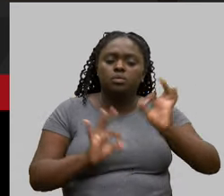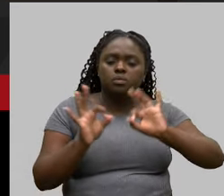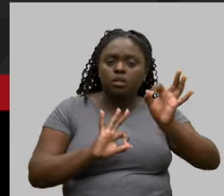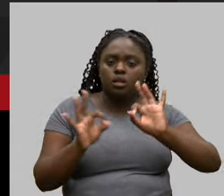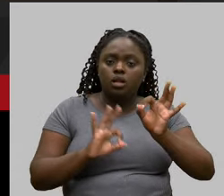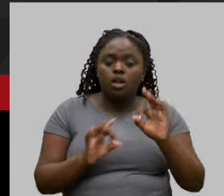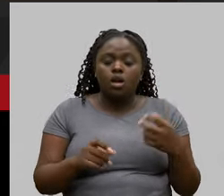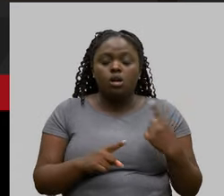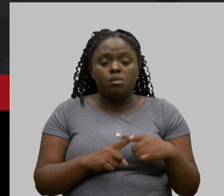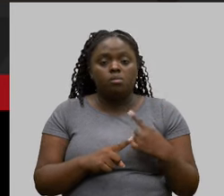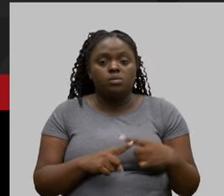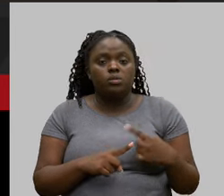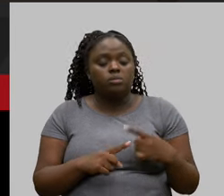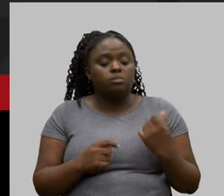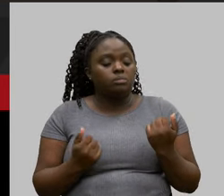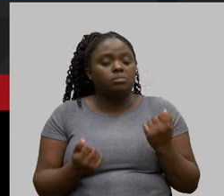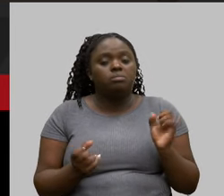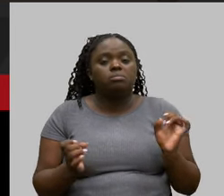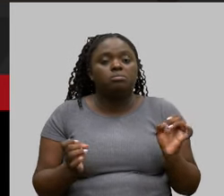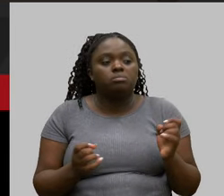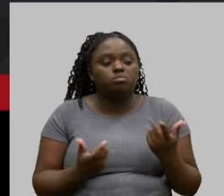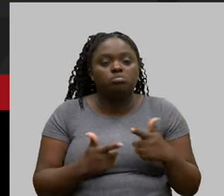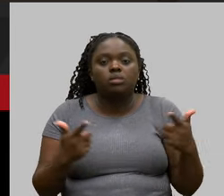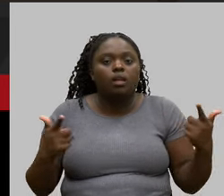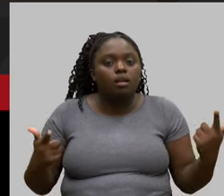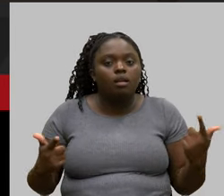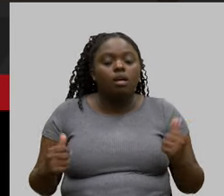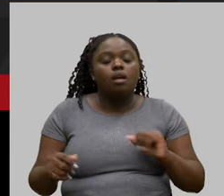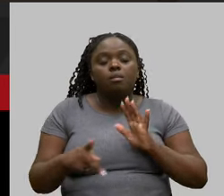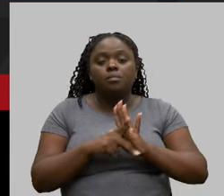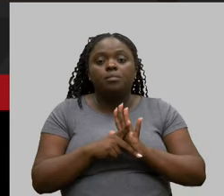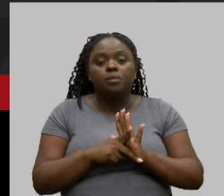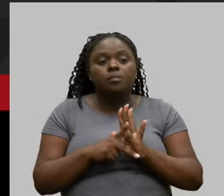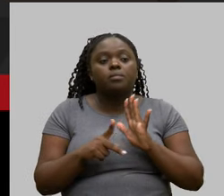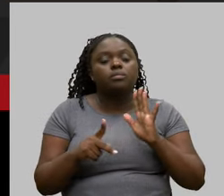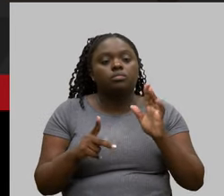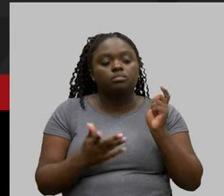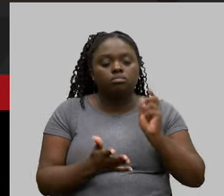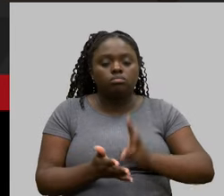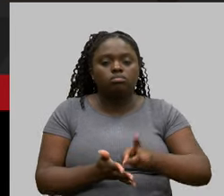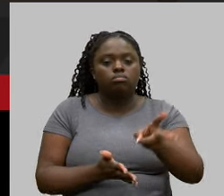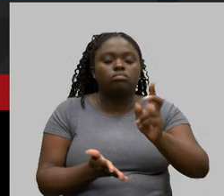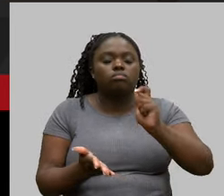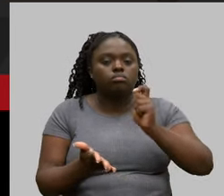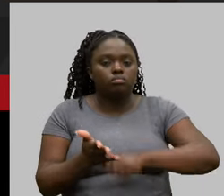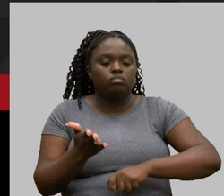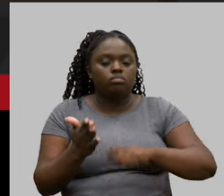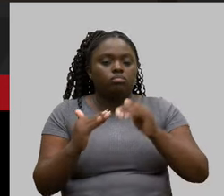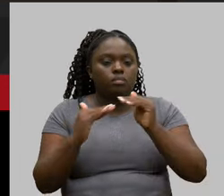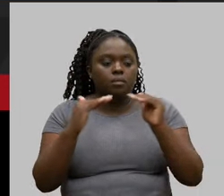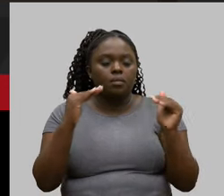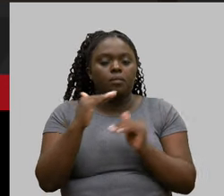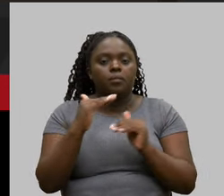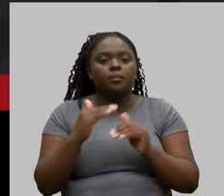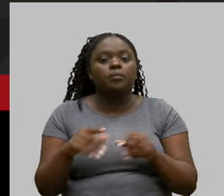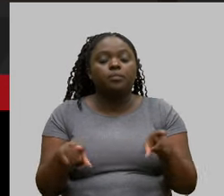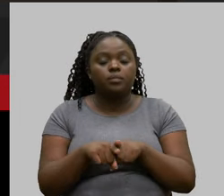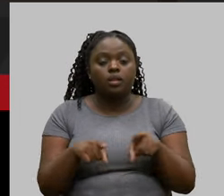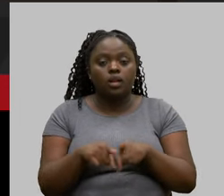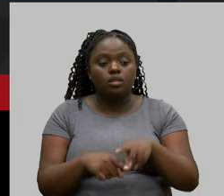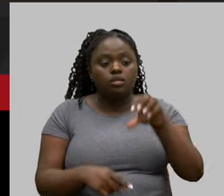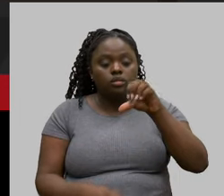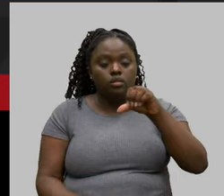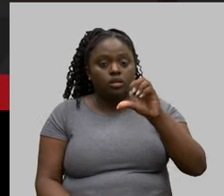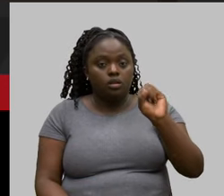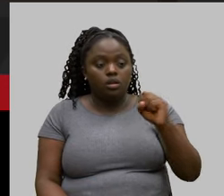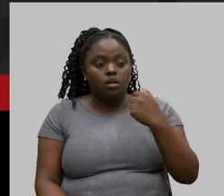estarem sem sendo efetivos né dos regimes próprios continuarem registrando déficit autorial e além desses 98 Eu